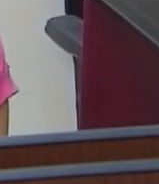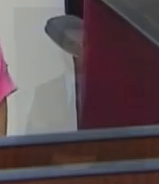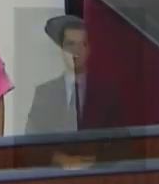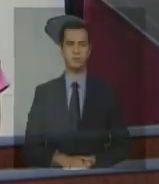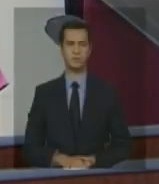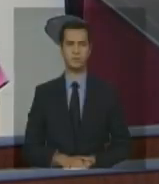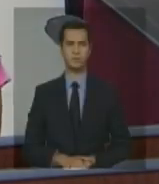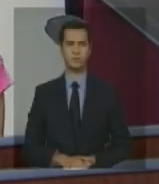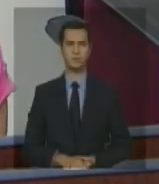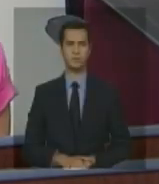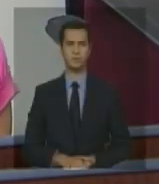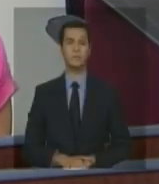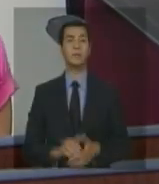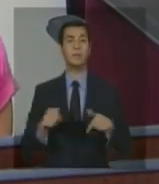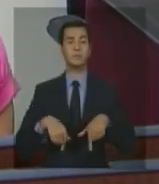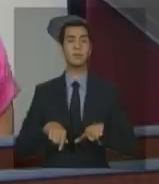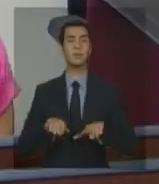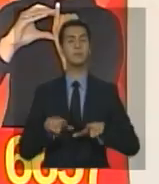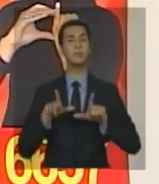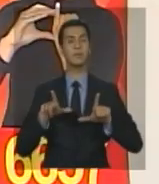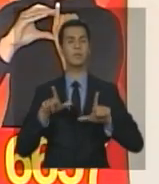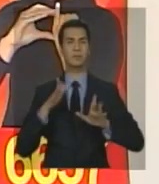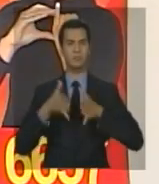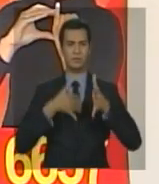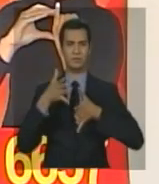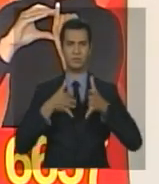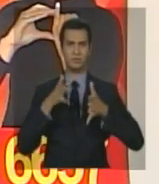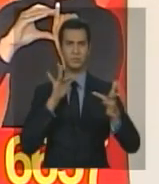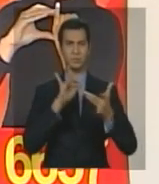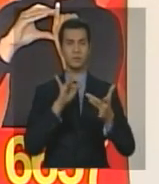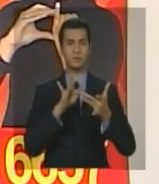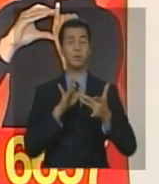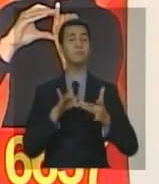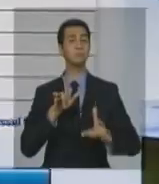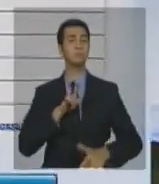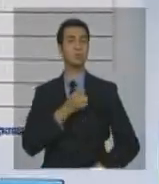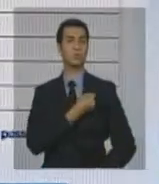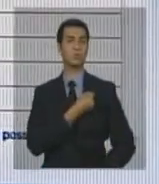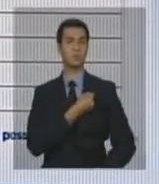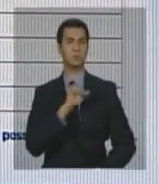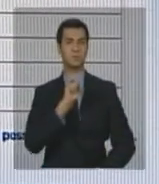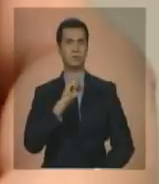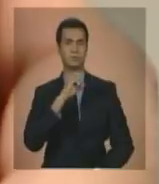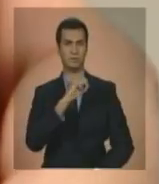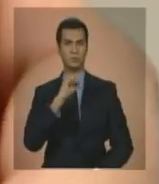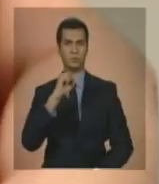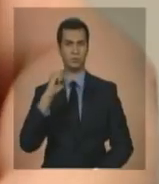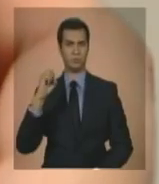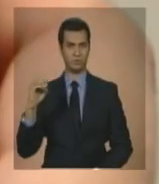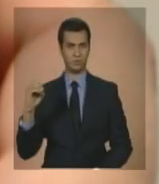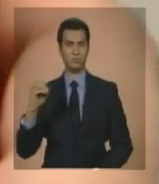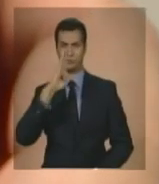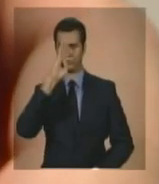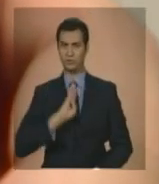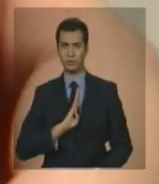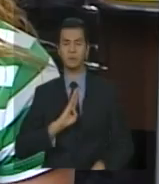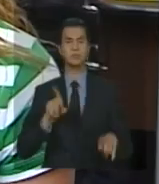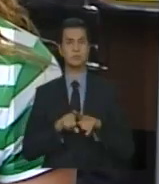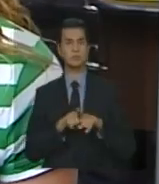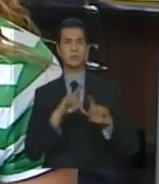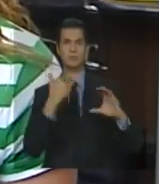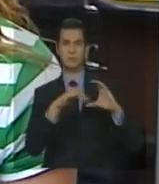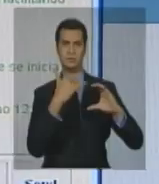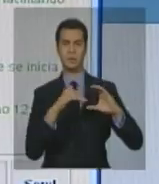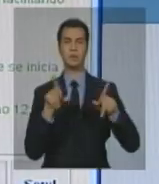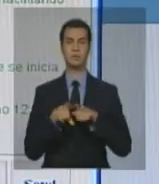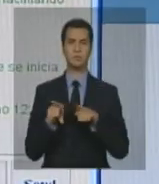Central de Libras, CEP Brasil, Rosilene, boa tarde. Por meio de 0800, e-mail, mensagens via celular,